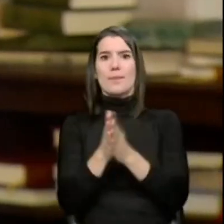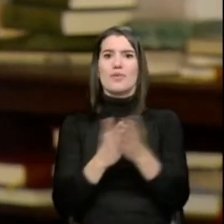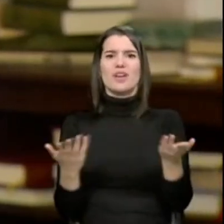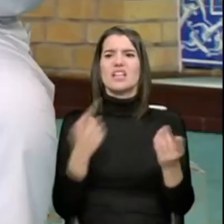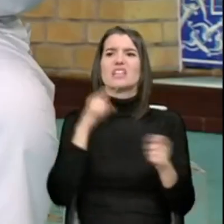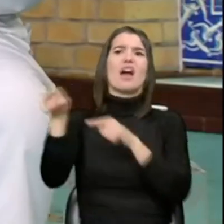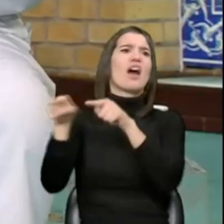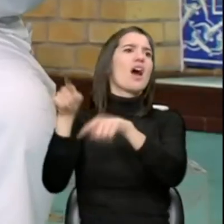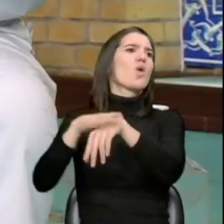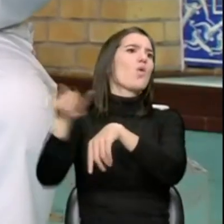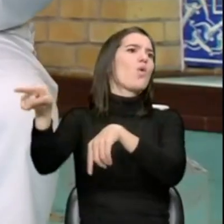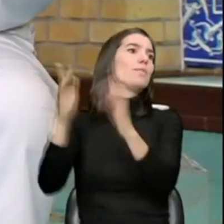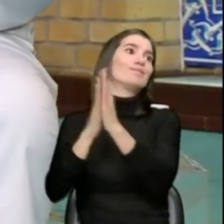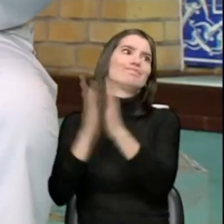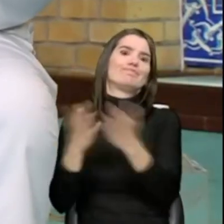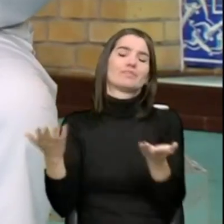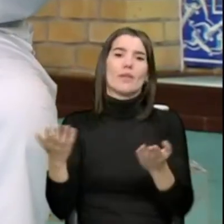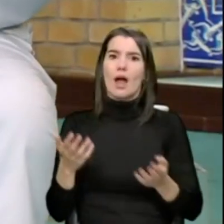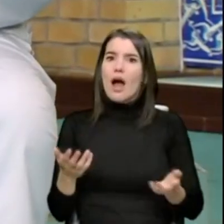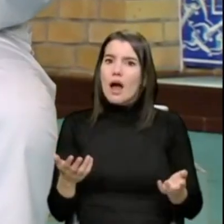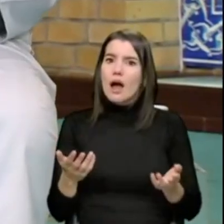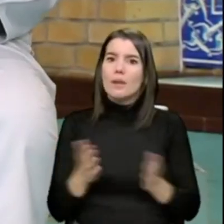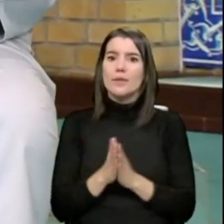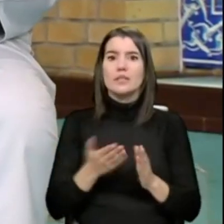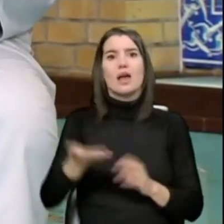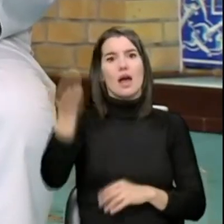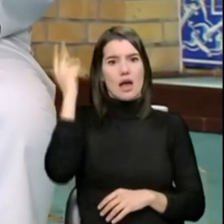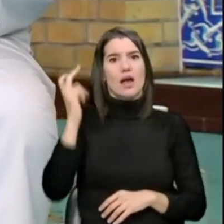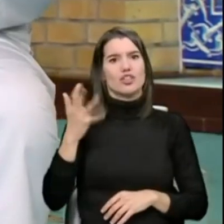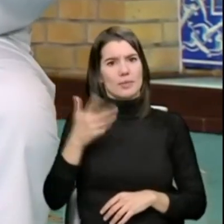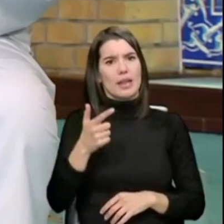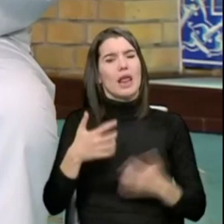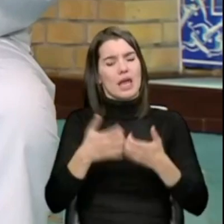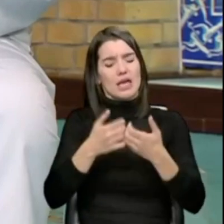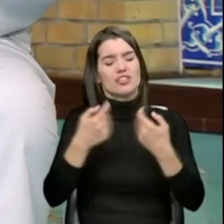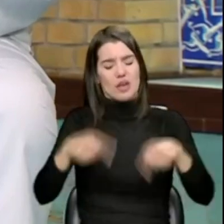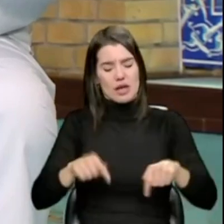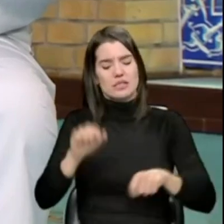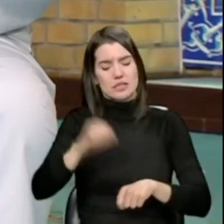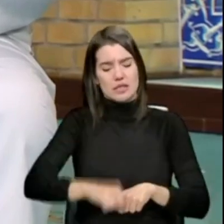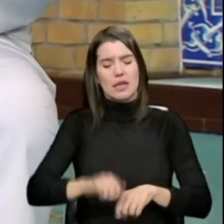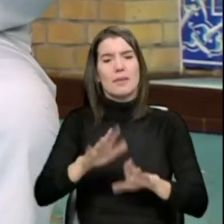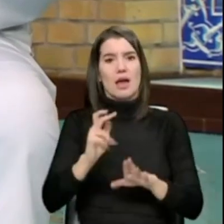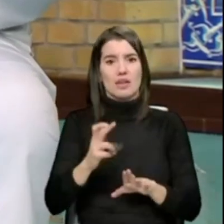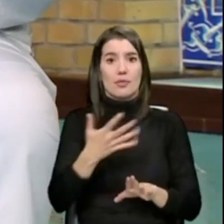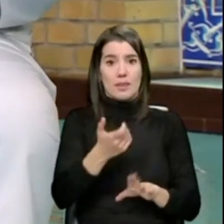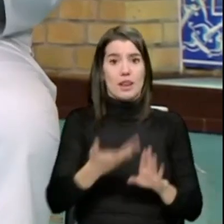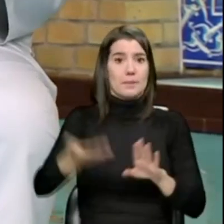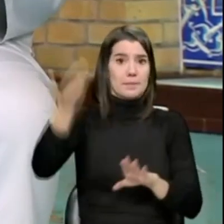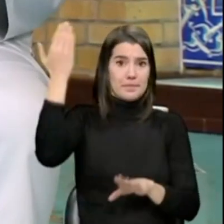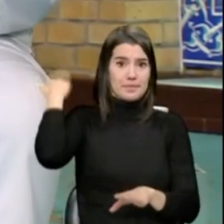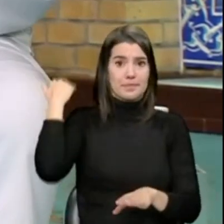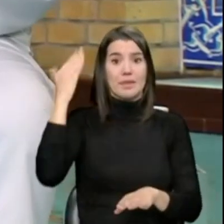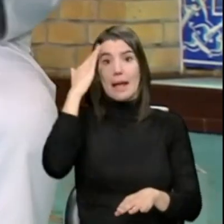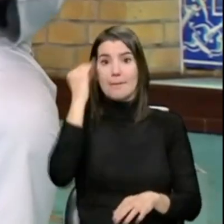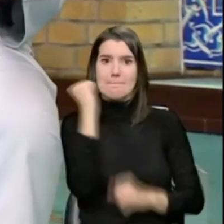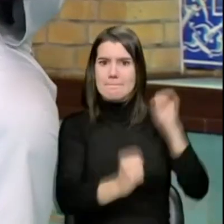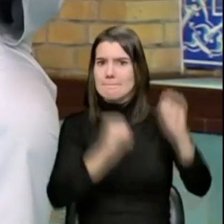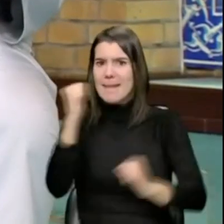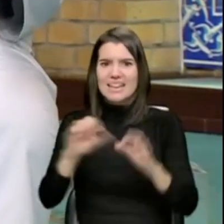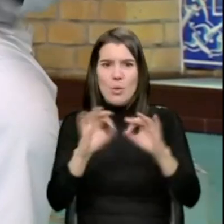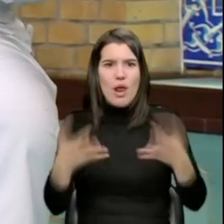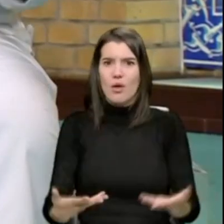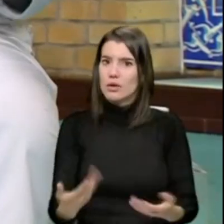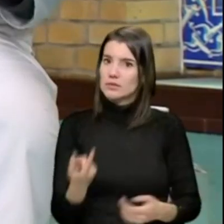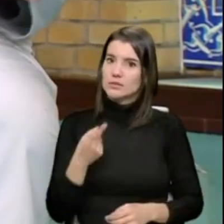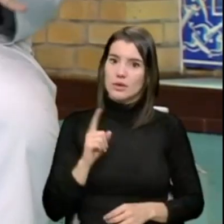eu Essa pergunto, é que é a questão. Há 1000 anos atrás, havia guerras? Havia. Mas há 1000 anos atrás, a capacidade de matança não era como hoje em dia